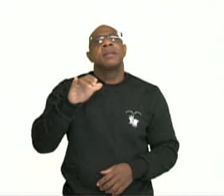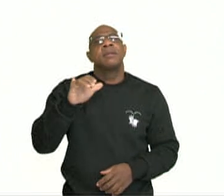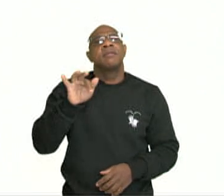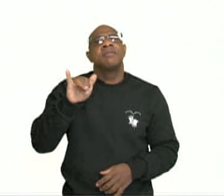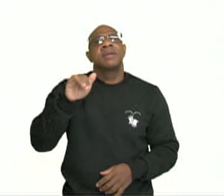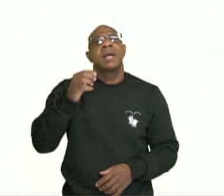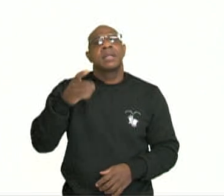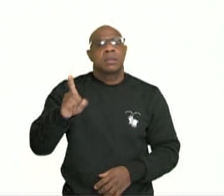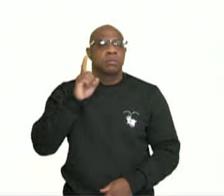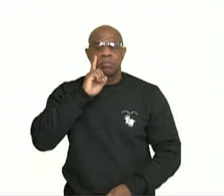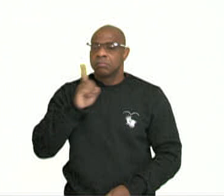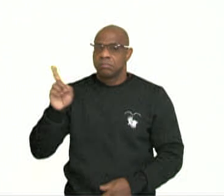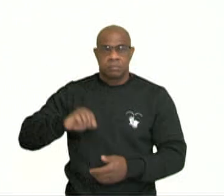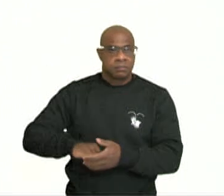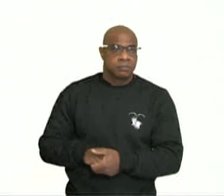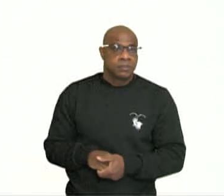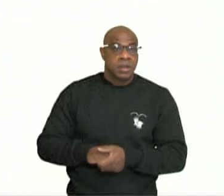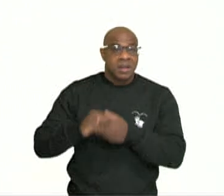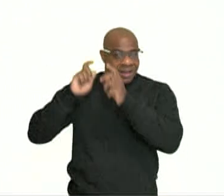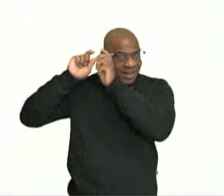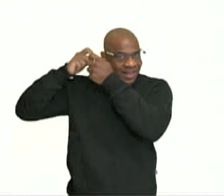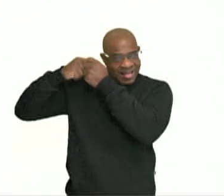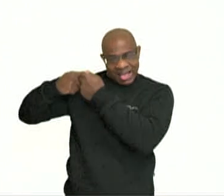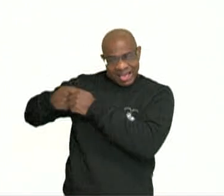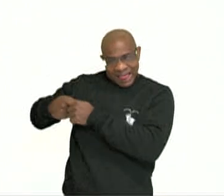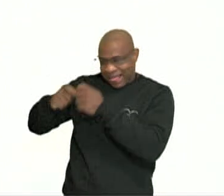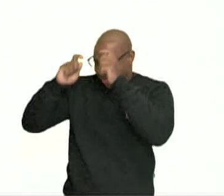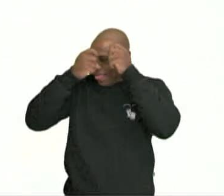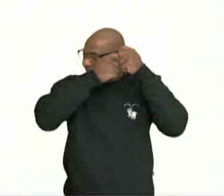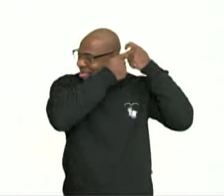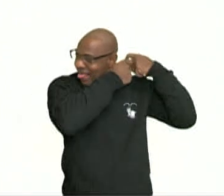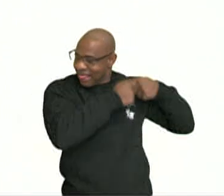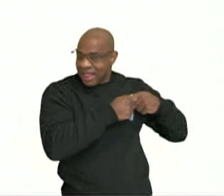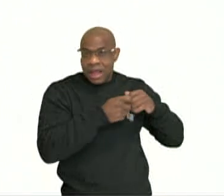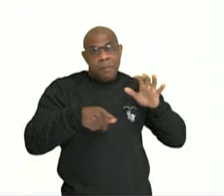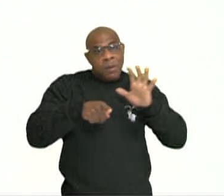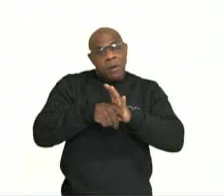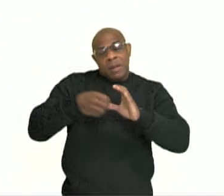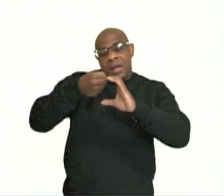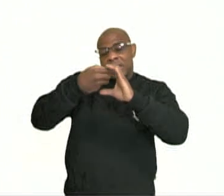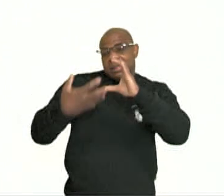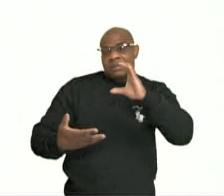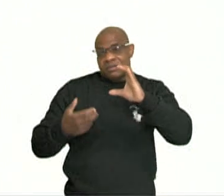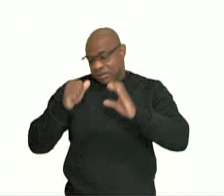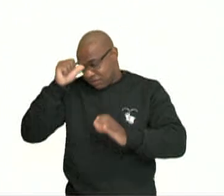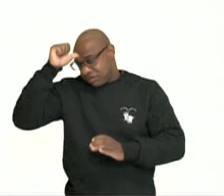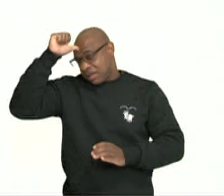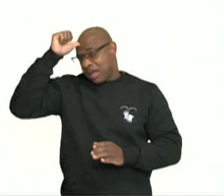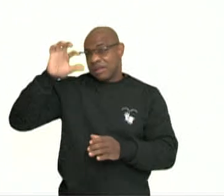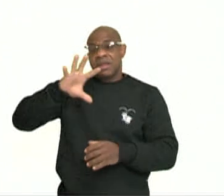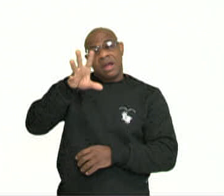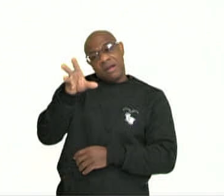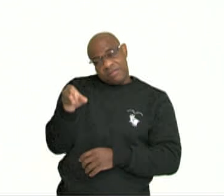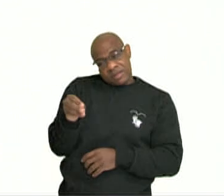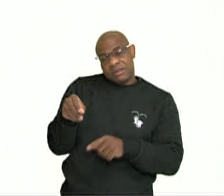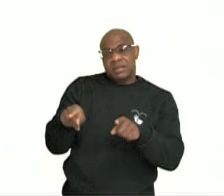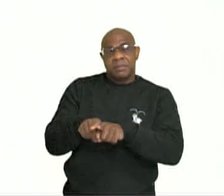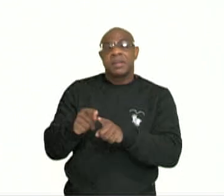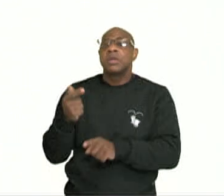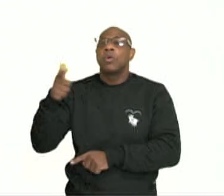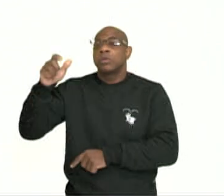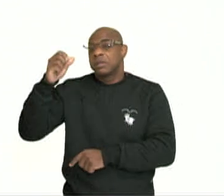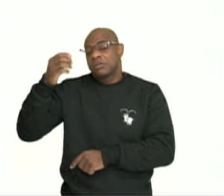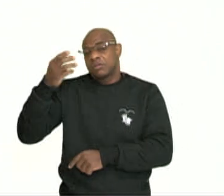No caso do dread, ele é característico em indianos, africanos e outras culturas não